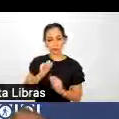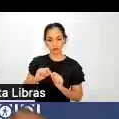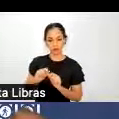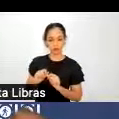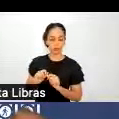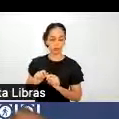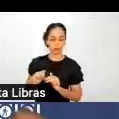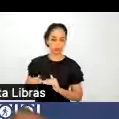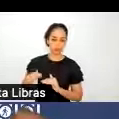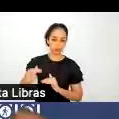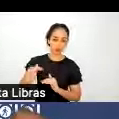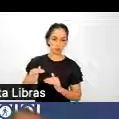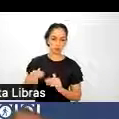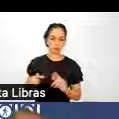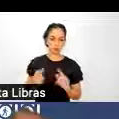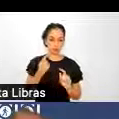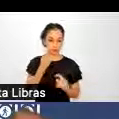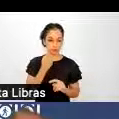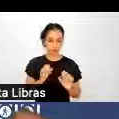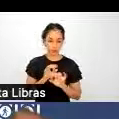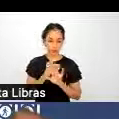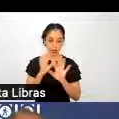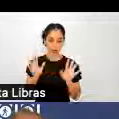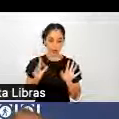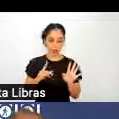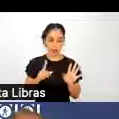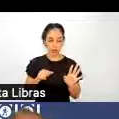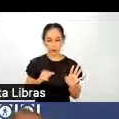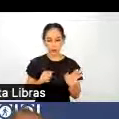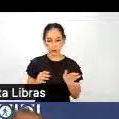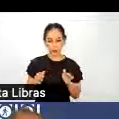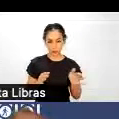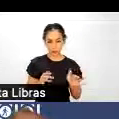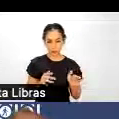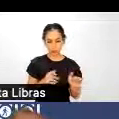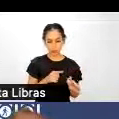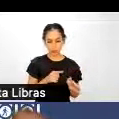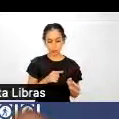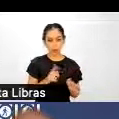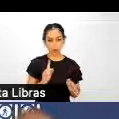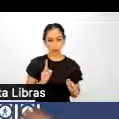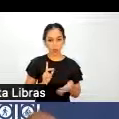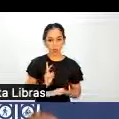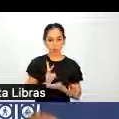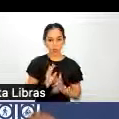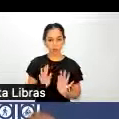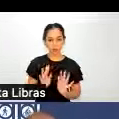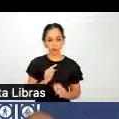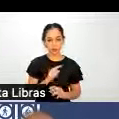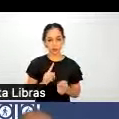etc. Aqui dá para ver claramente que é ainda temporário, esse parklet na Broadway